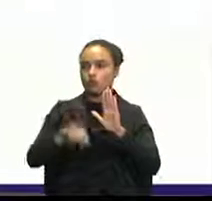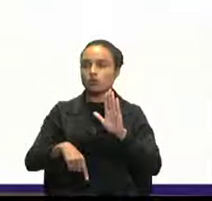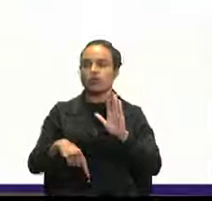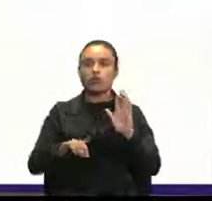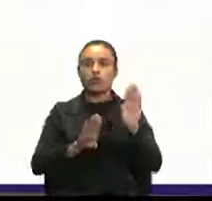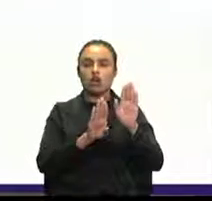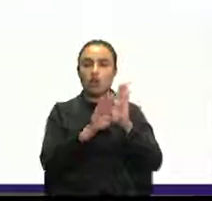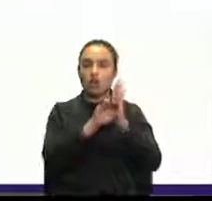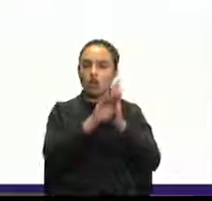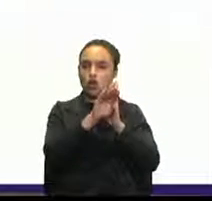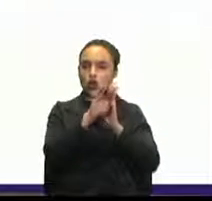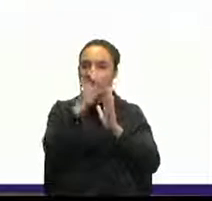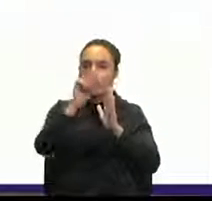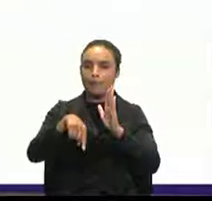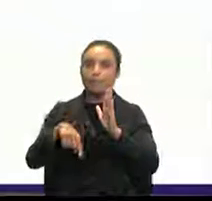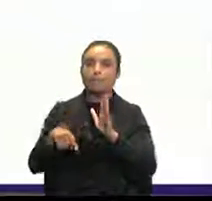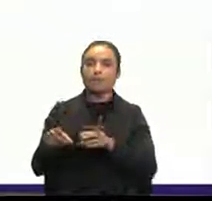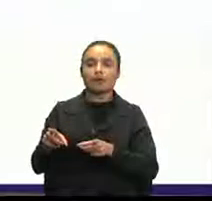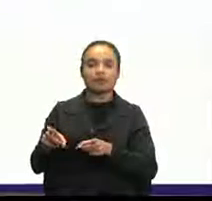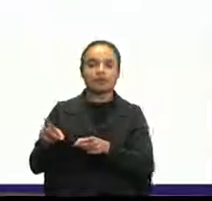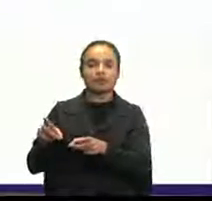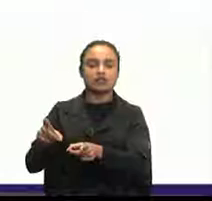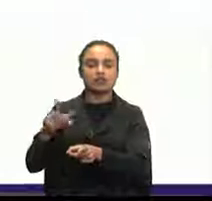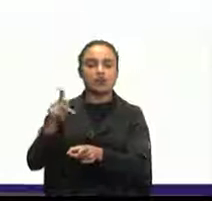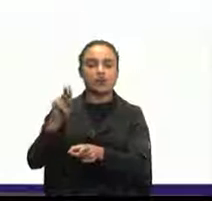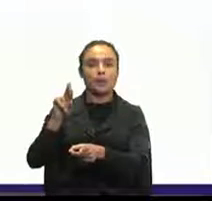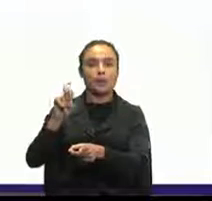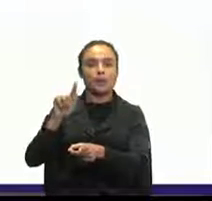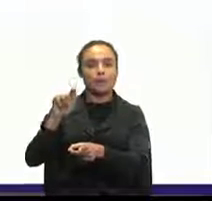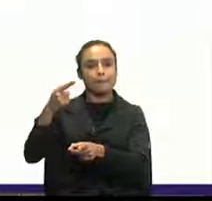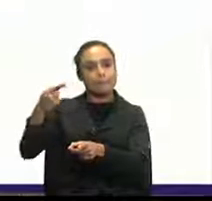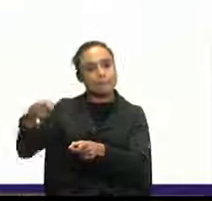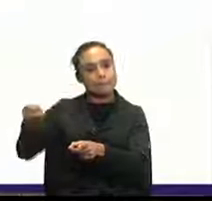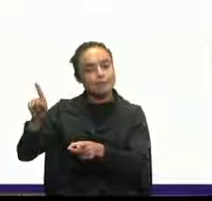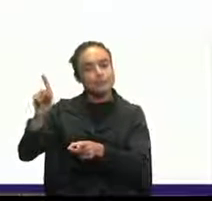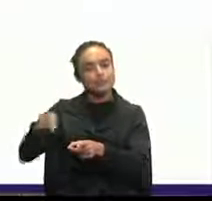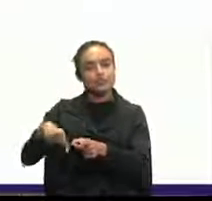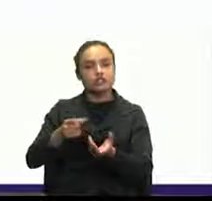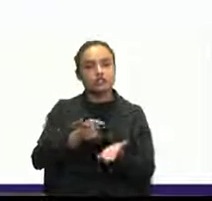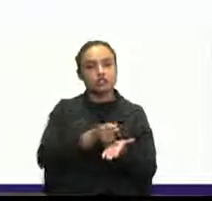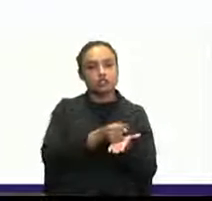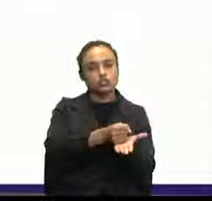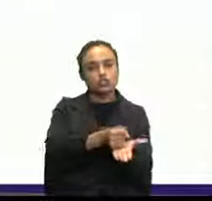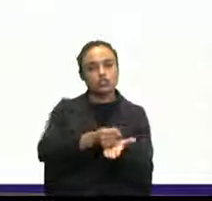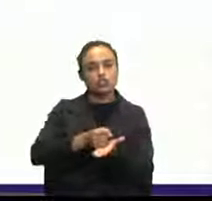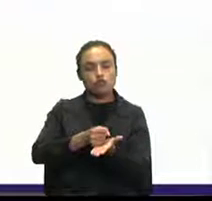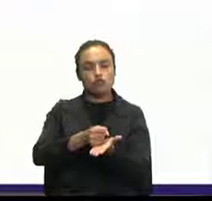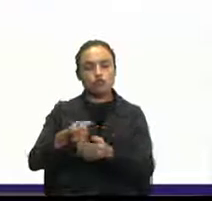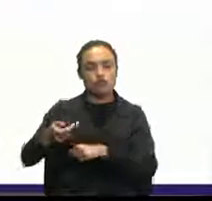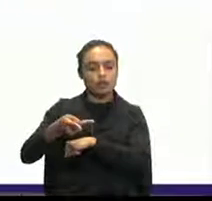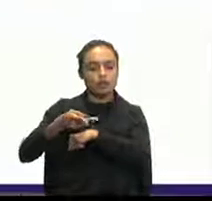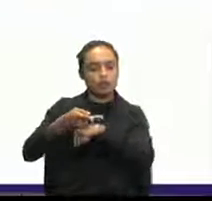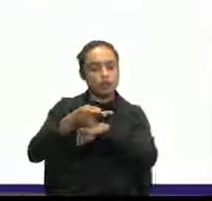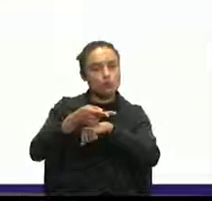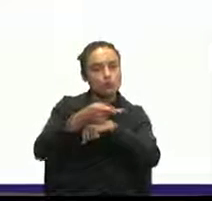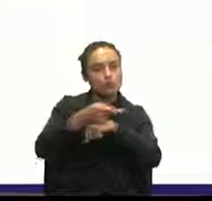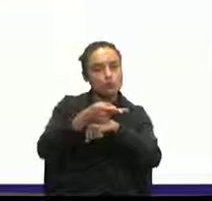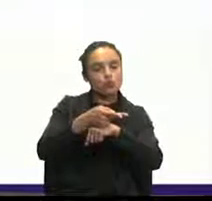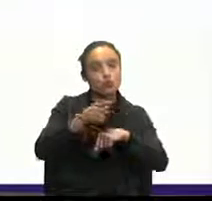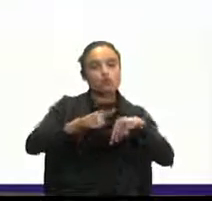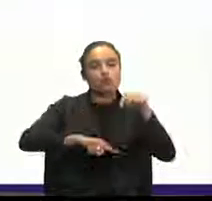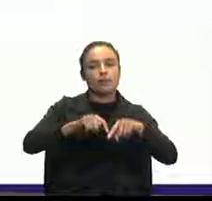estabelecidos no pregão então vai ser às forças de oferta e demanda e se originam ali o preço dos ativos no pregão